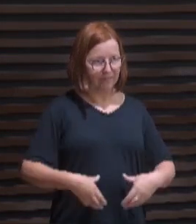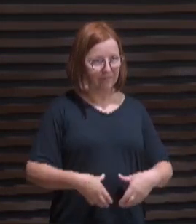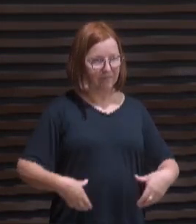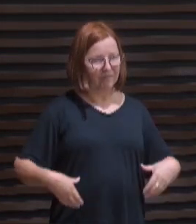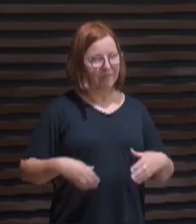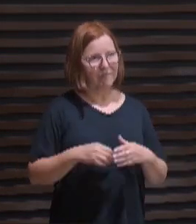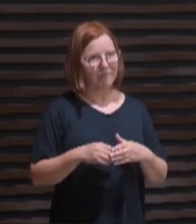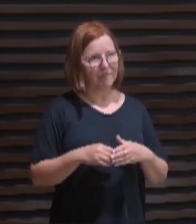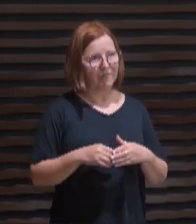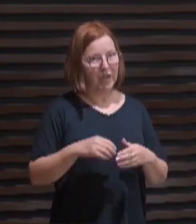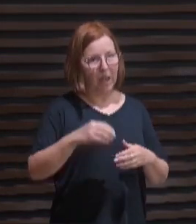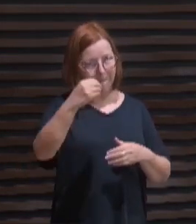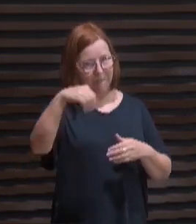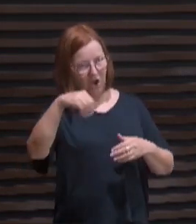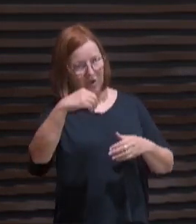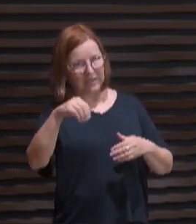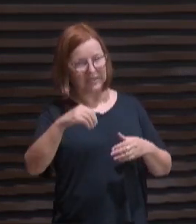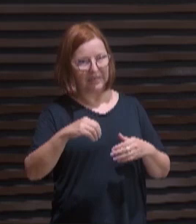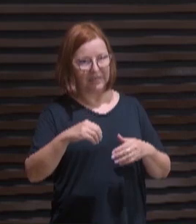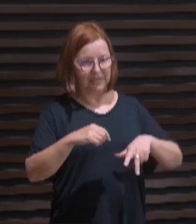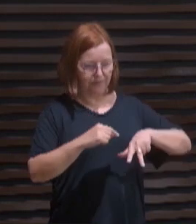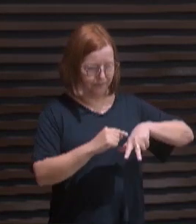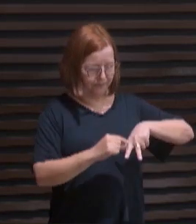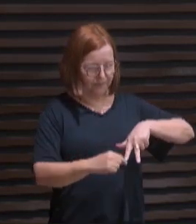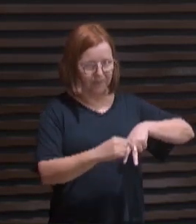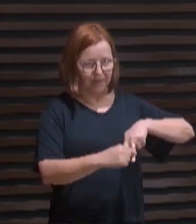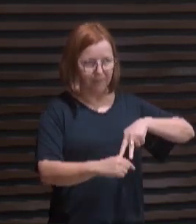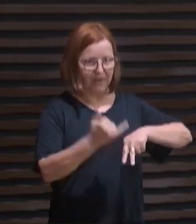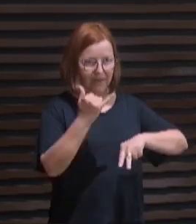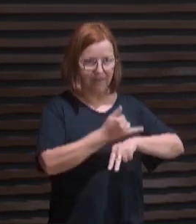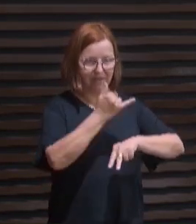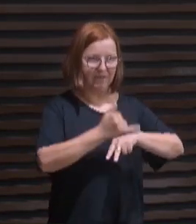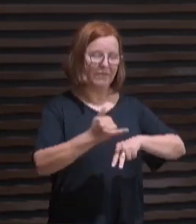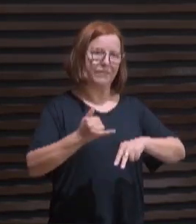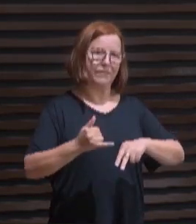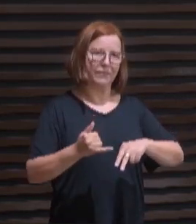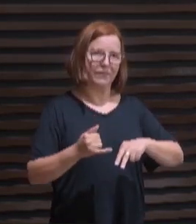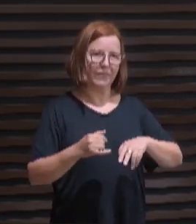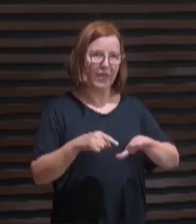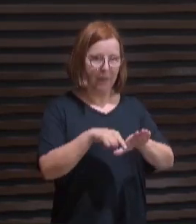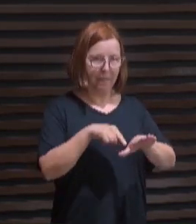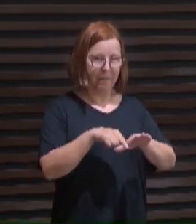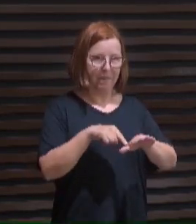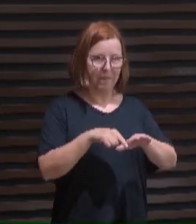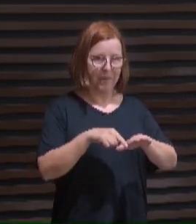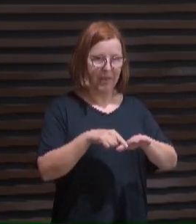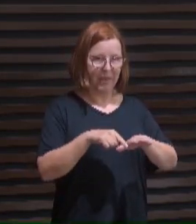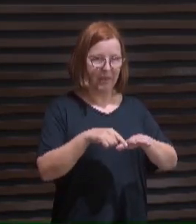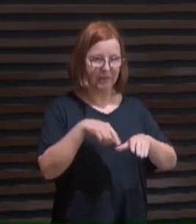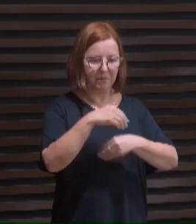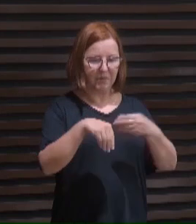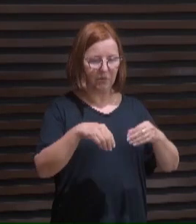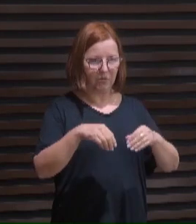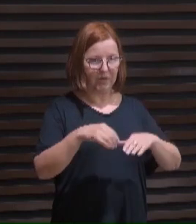quadris de bronze, pernas de ferro e pés misturados com